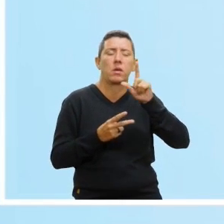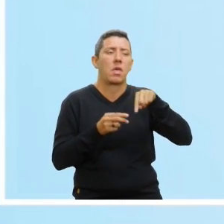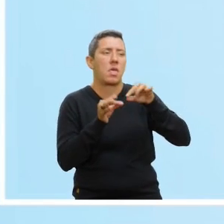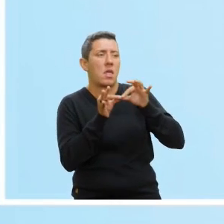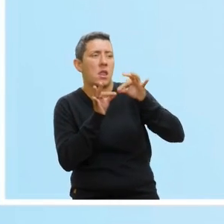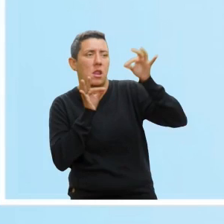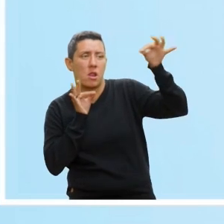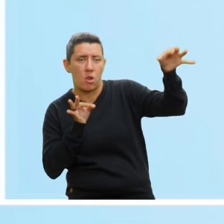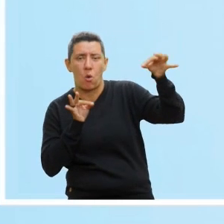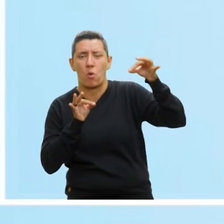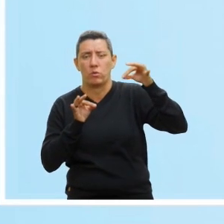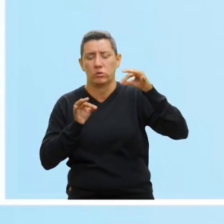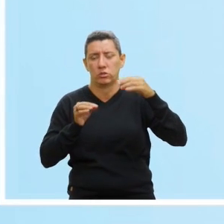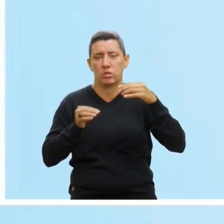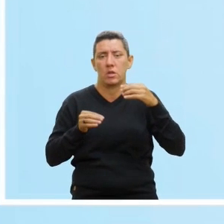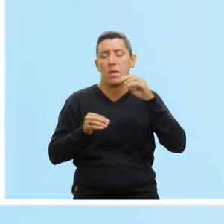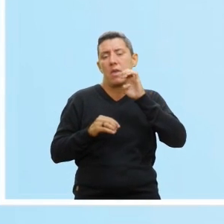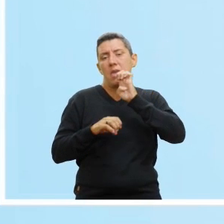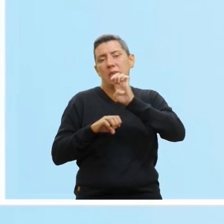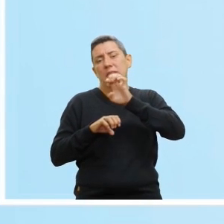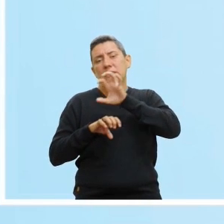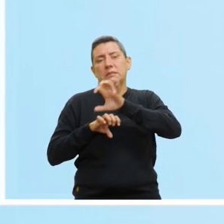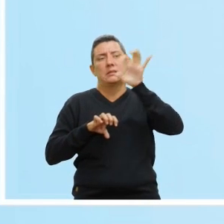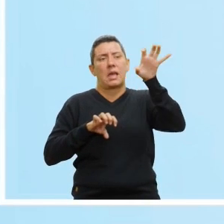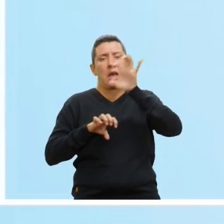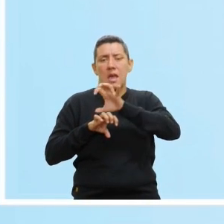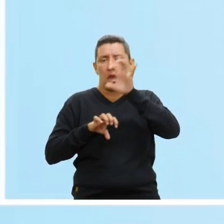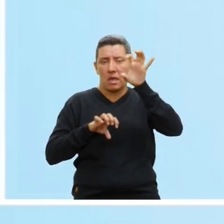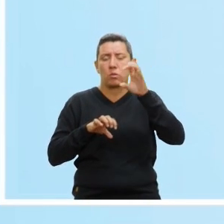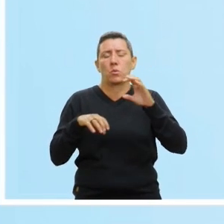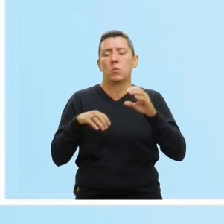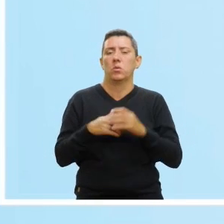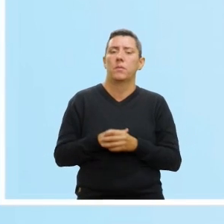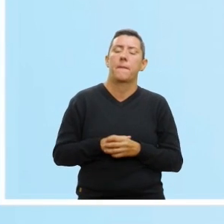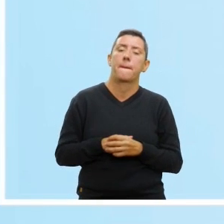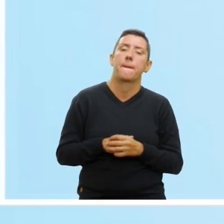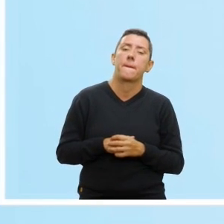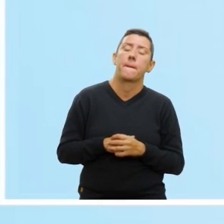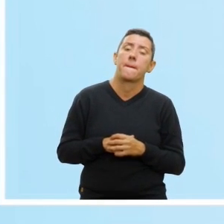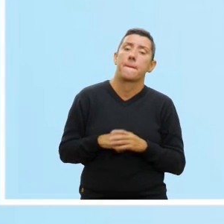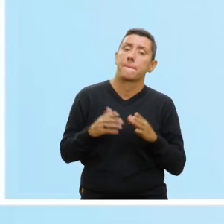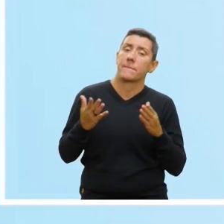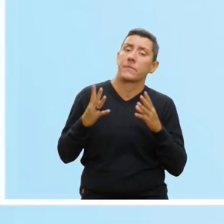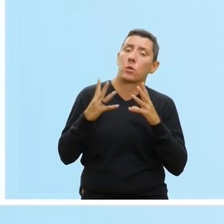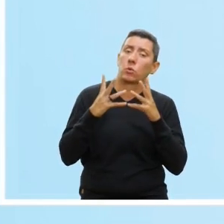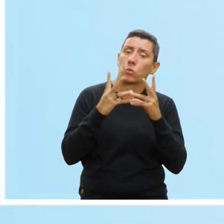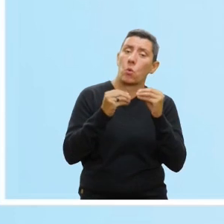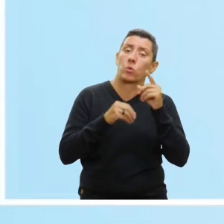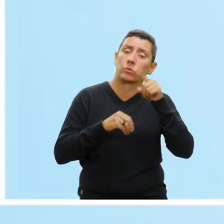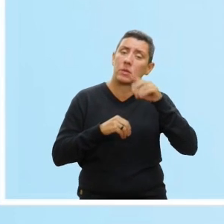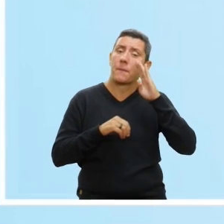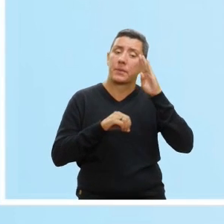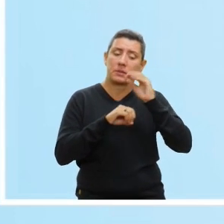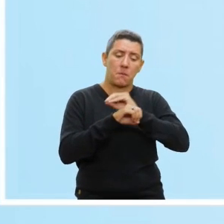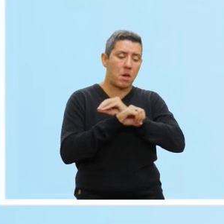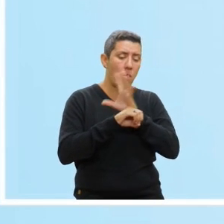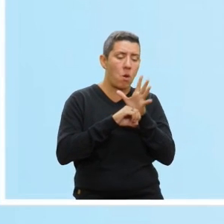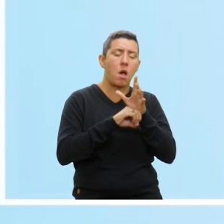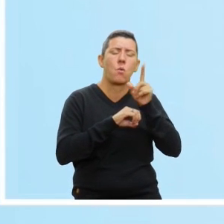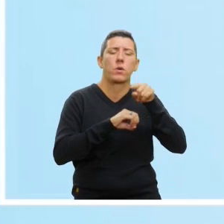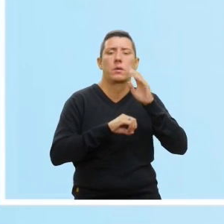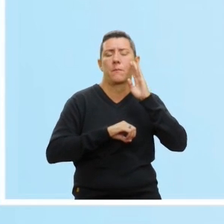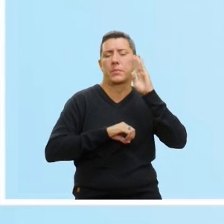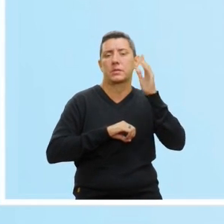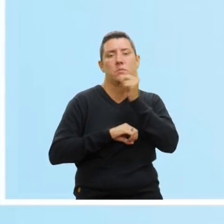entre cidades, entre estados, e também parte de acesso nas cidades. Em todos os casos, a Huawei ela é líder de mercado. Tá? Esse